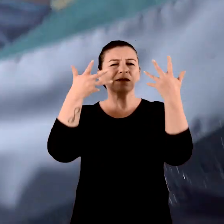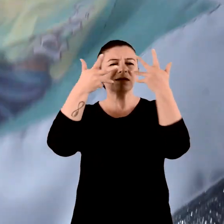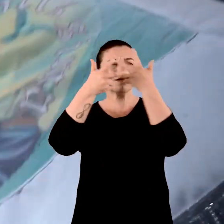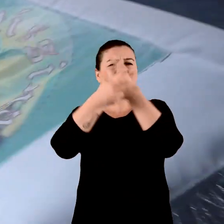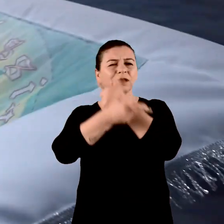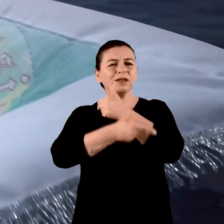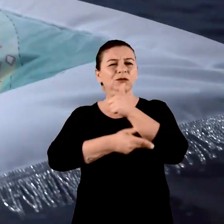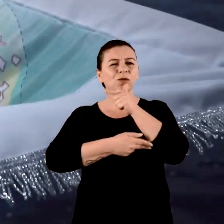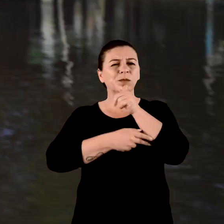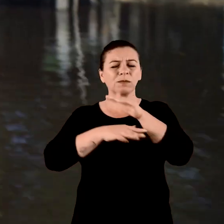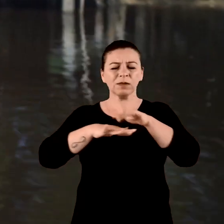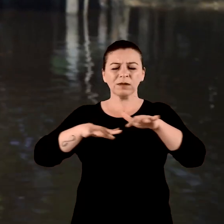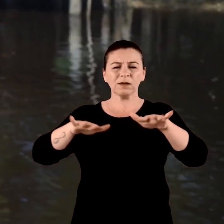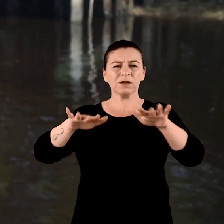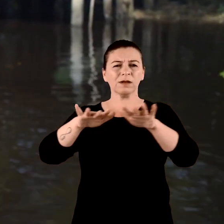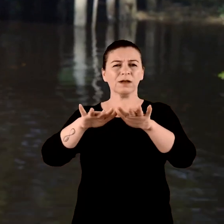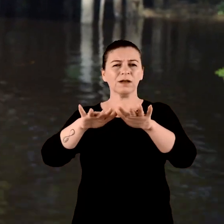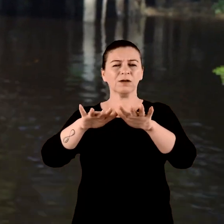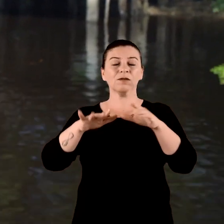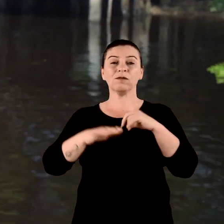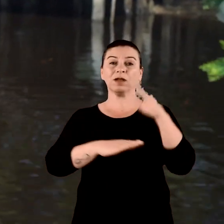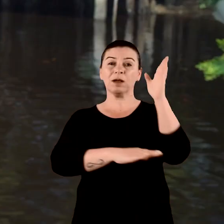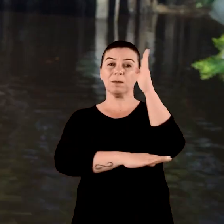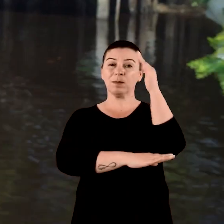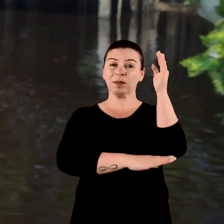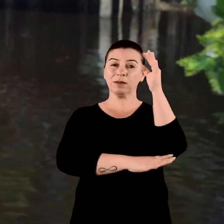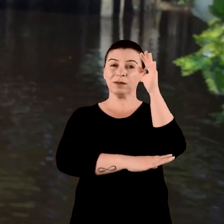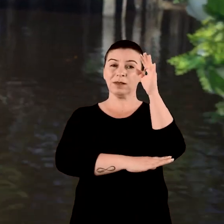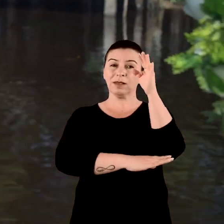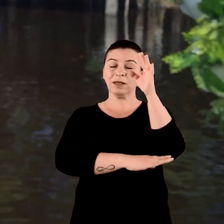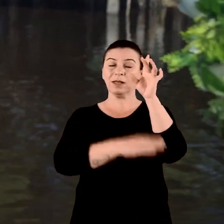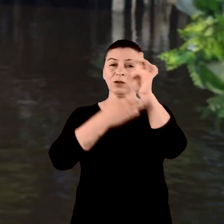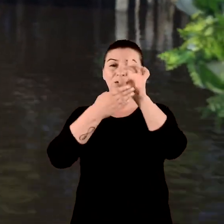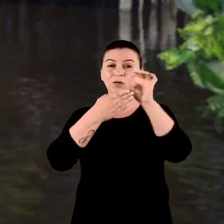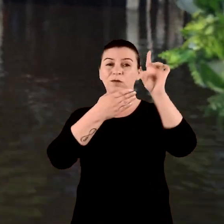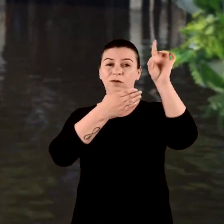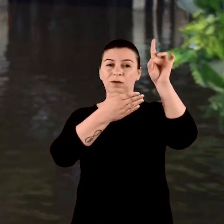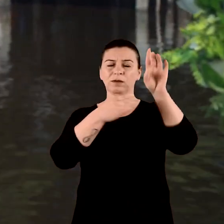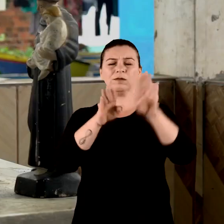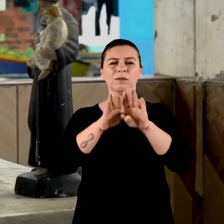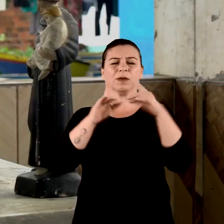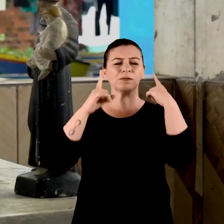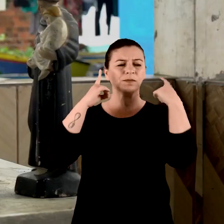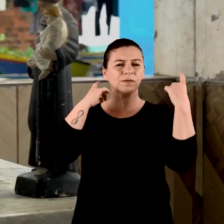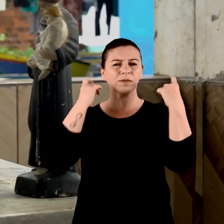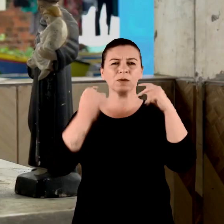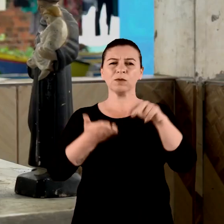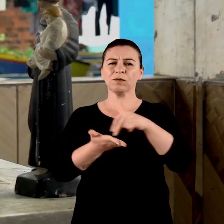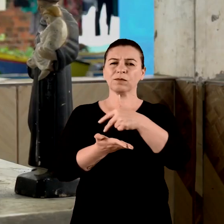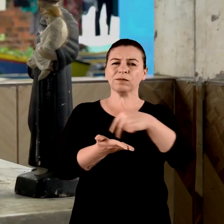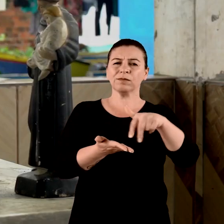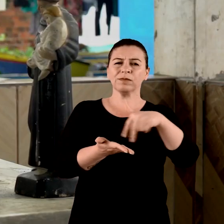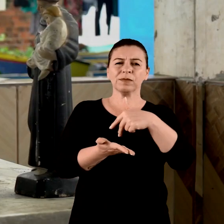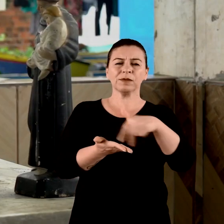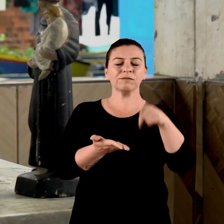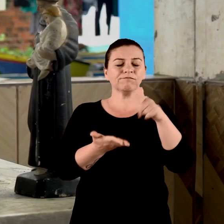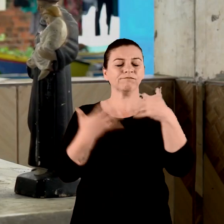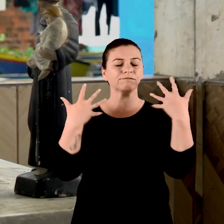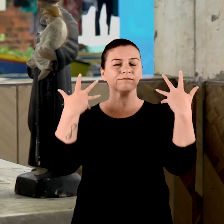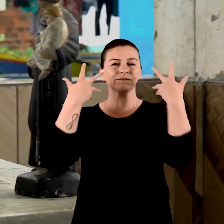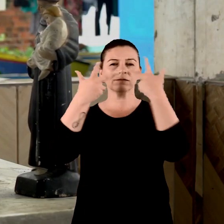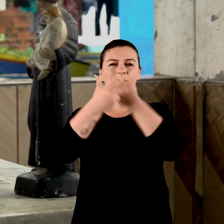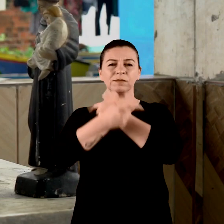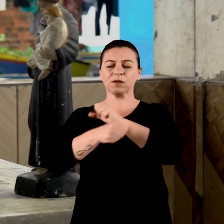pelas águas. Aí você vê enfeitado com as bandeiras do divino, o som do fandango. É uma